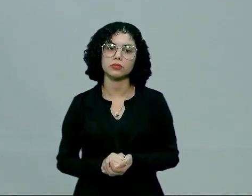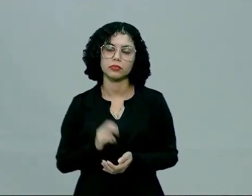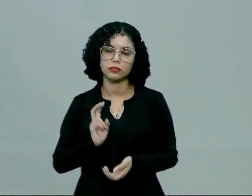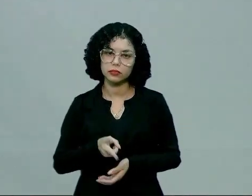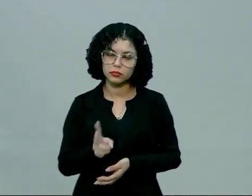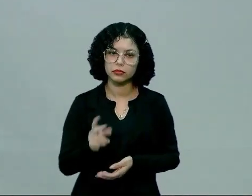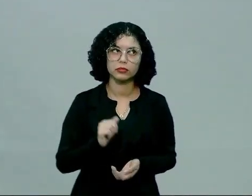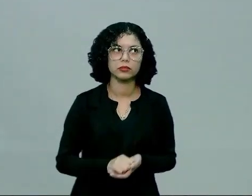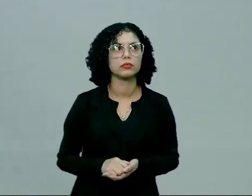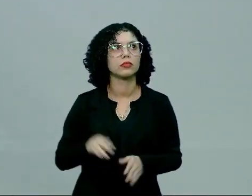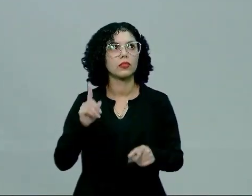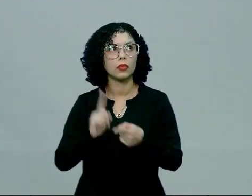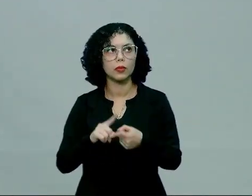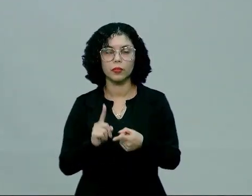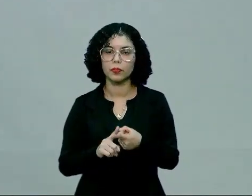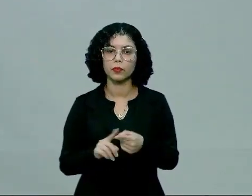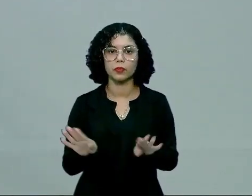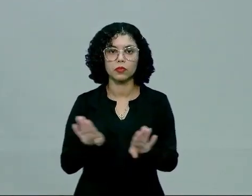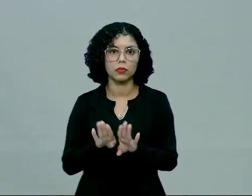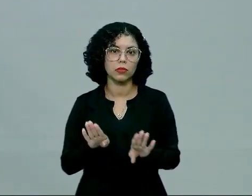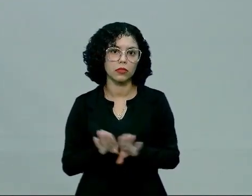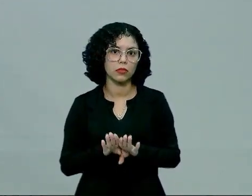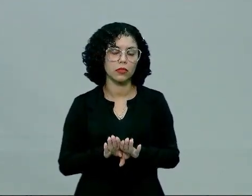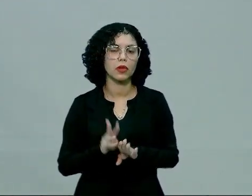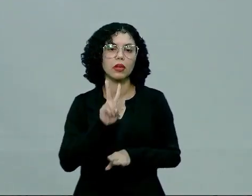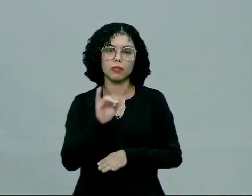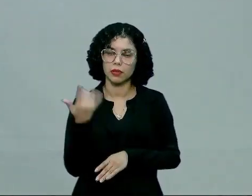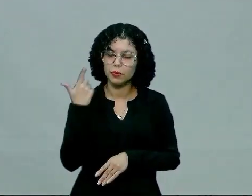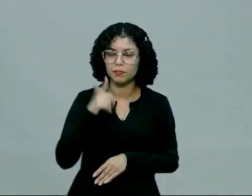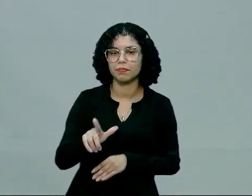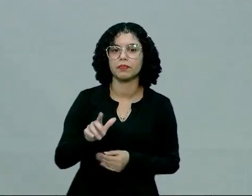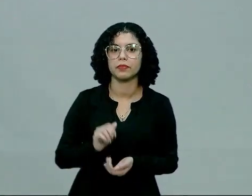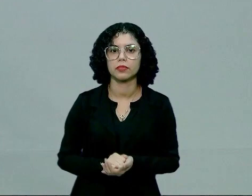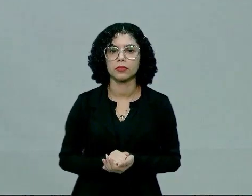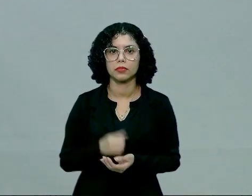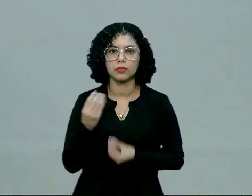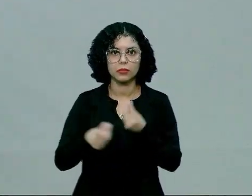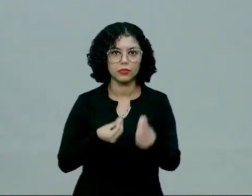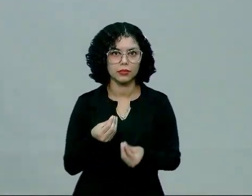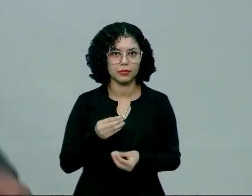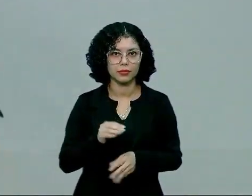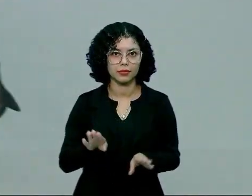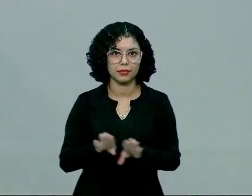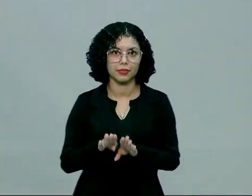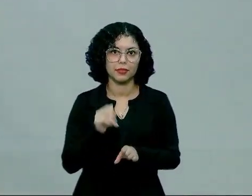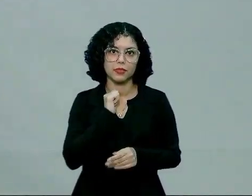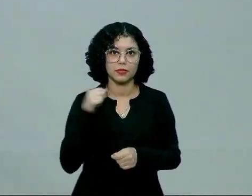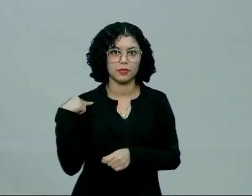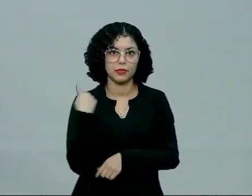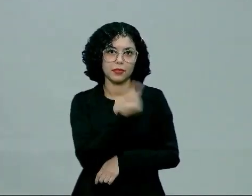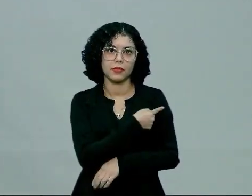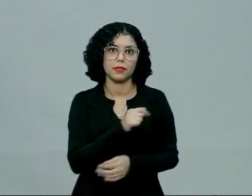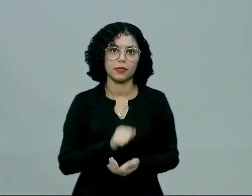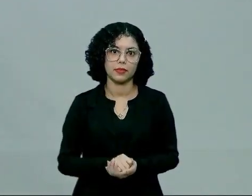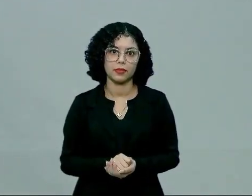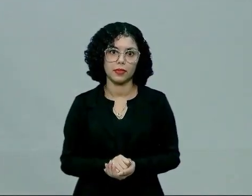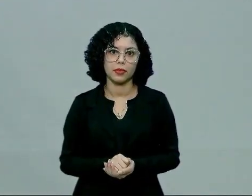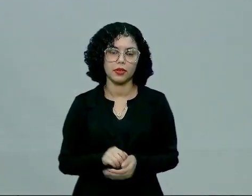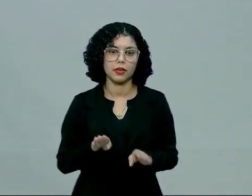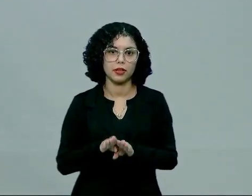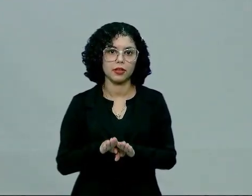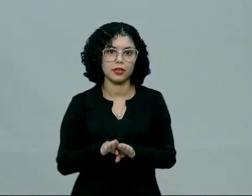sente-se que você tá arrasando porque o Enem é um arraso e você vai arrasar e aí como que é Coach motivacional porque a gente é